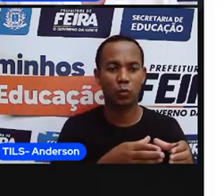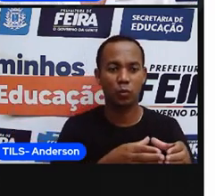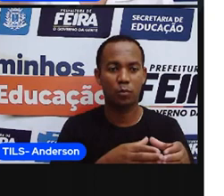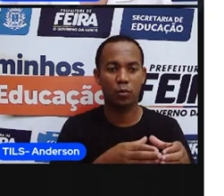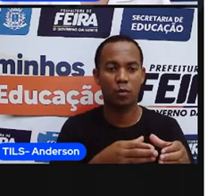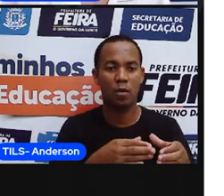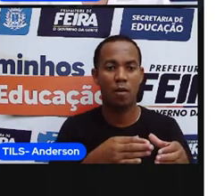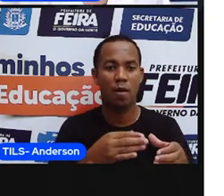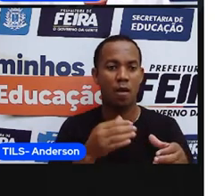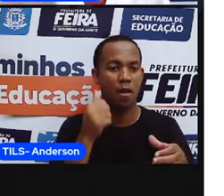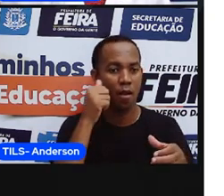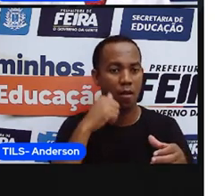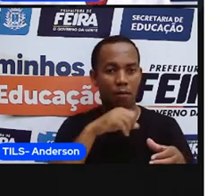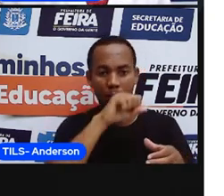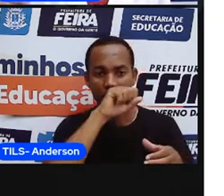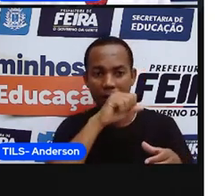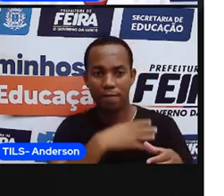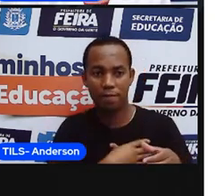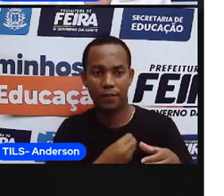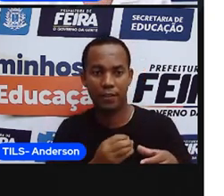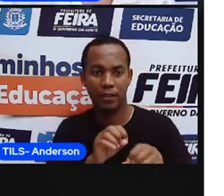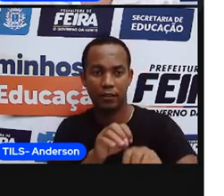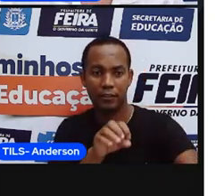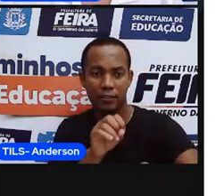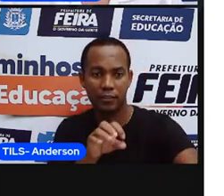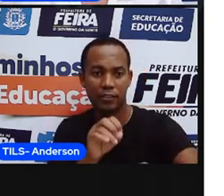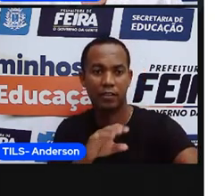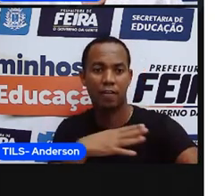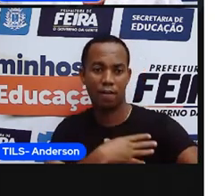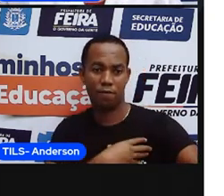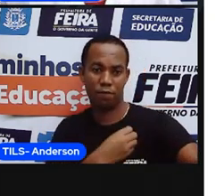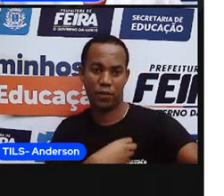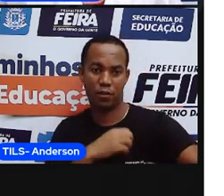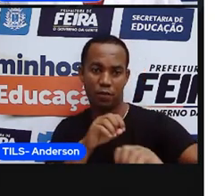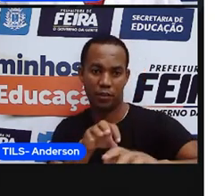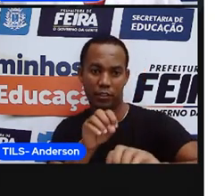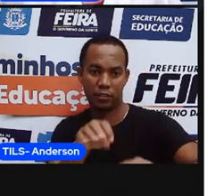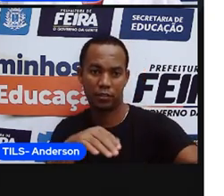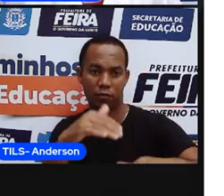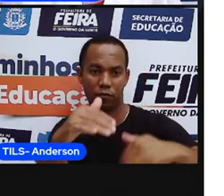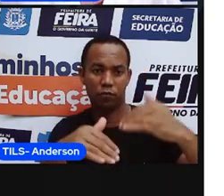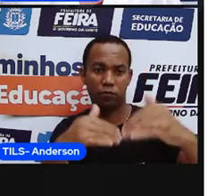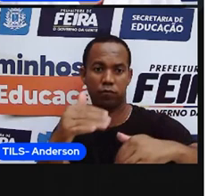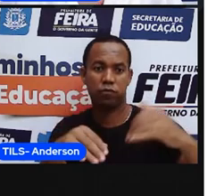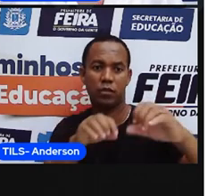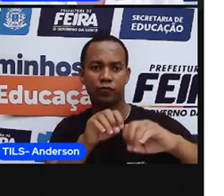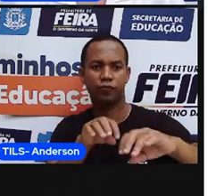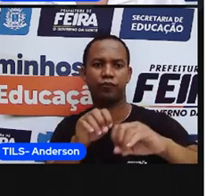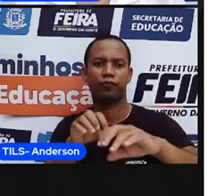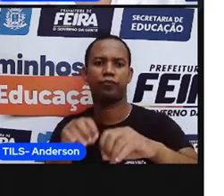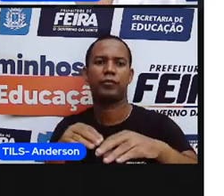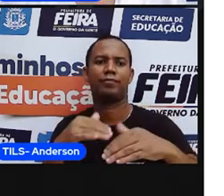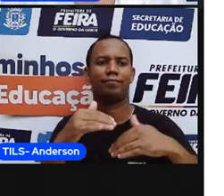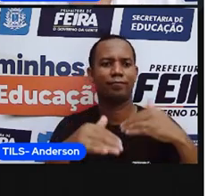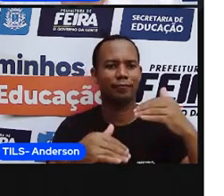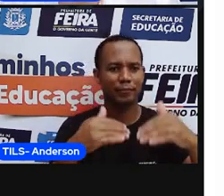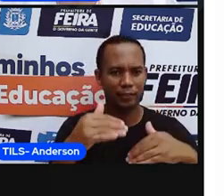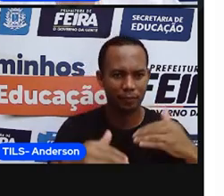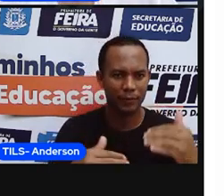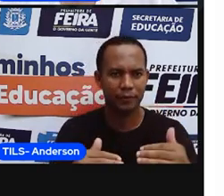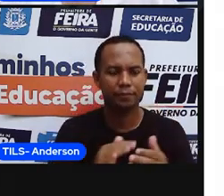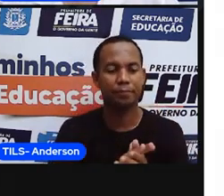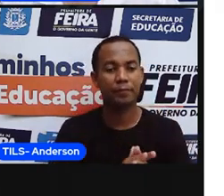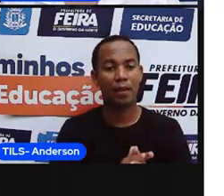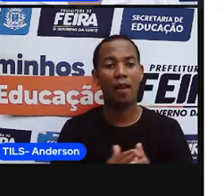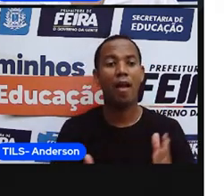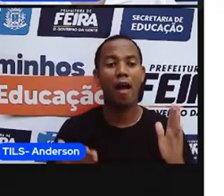mãe passa para uma filha, essa filha vai passar para os seus filhos, e assim ela vai passando de geração em geração,